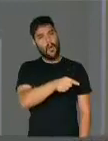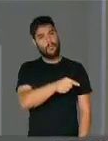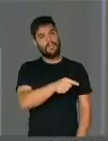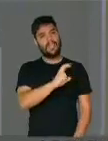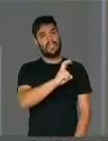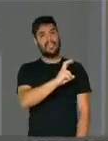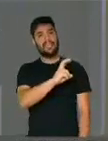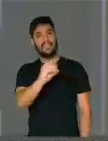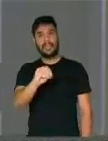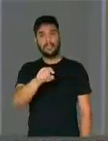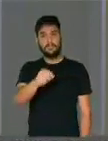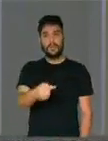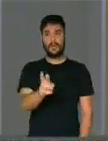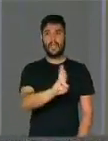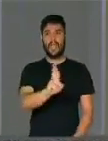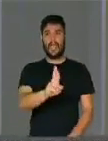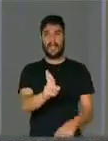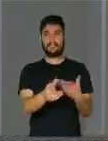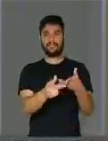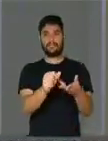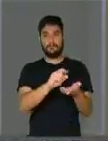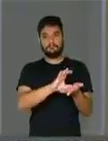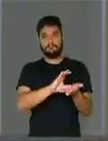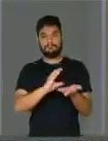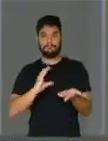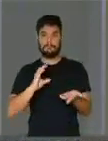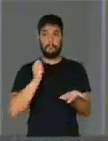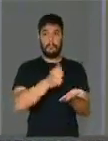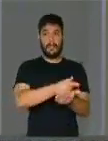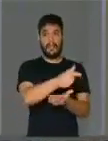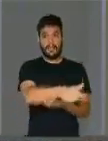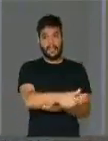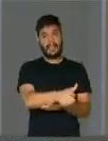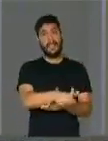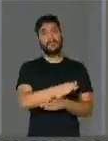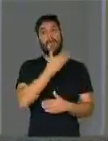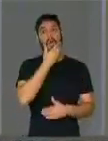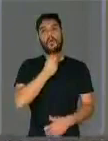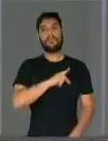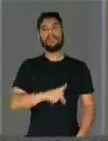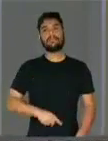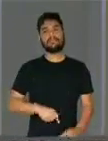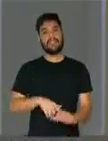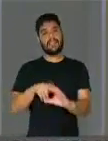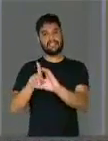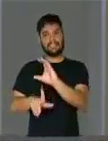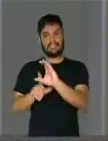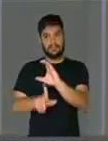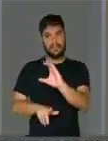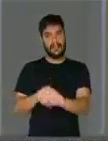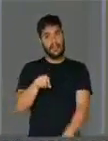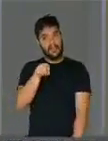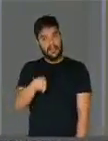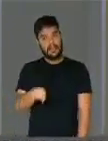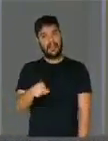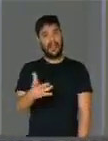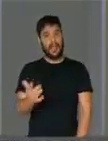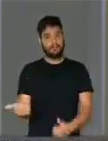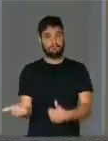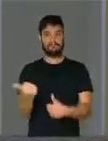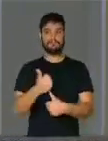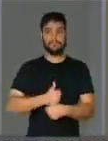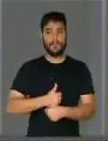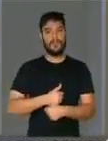R$ 500 mil a sua saída para permitir que o presidente da Assembleia Legislativa assuma a condição de